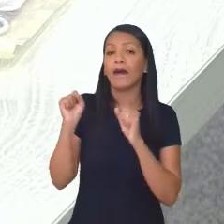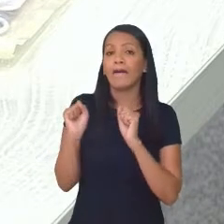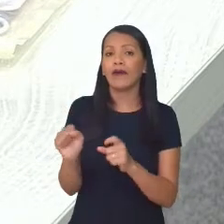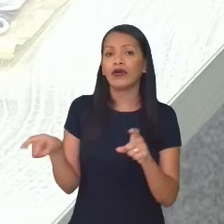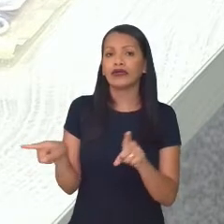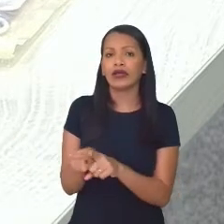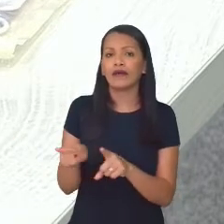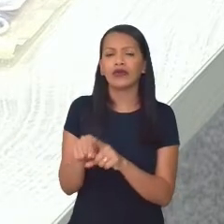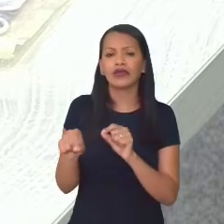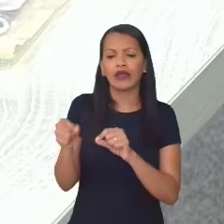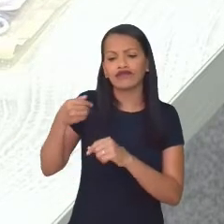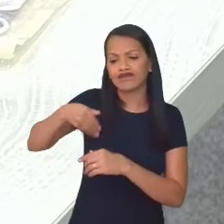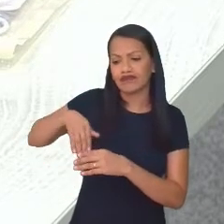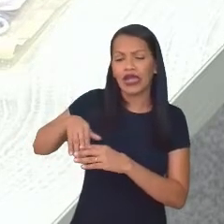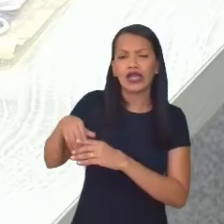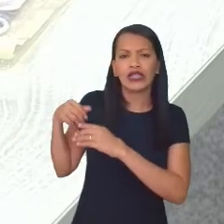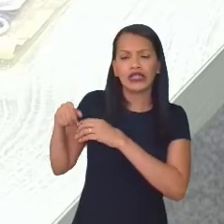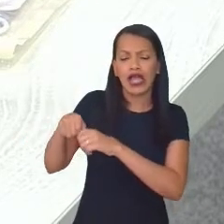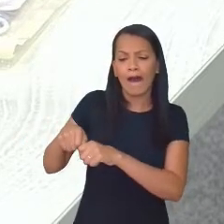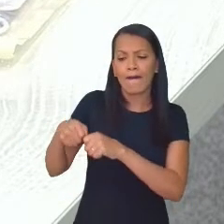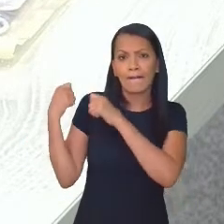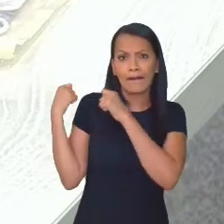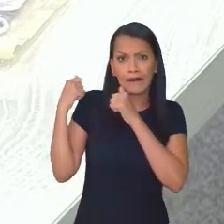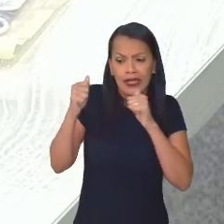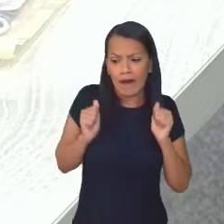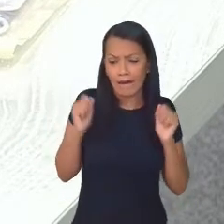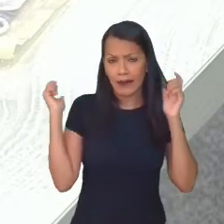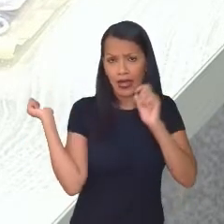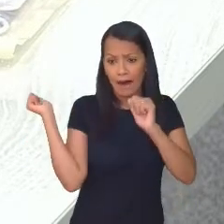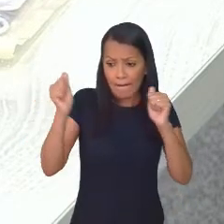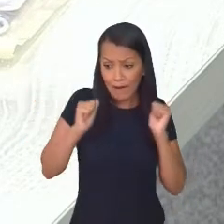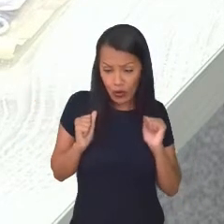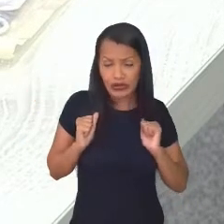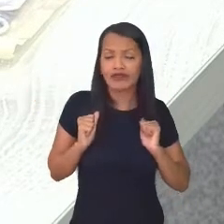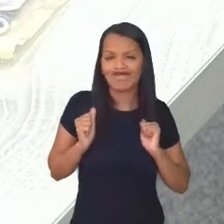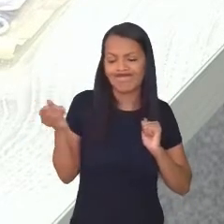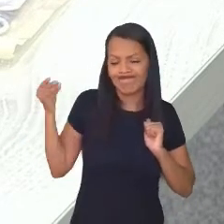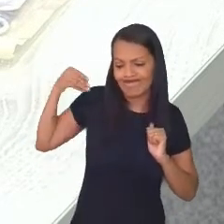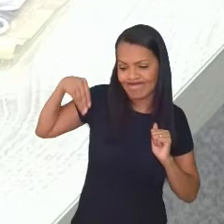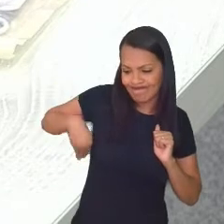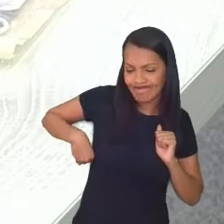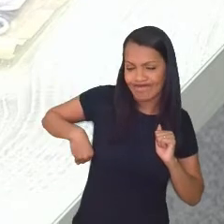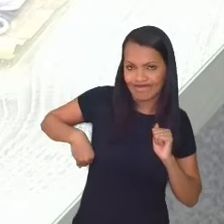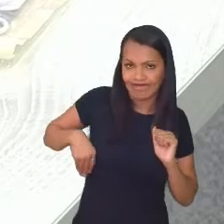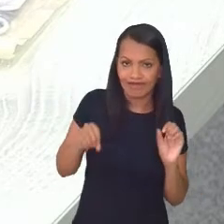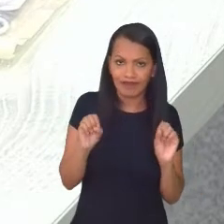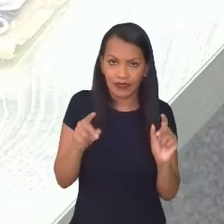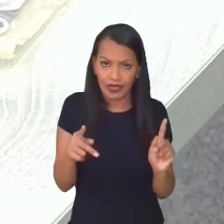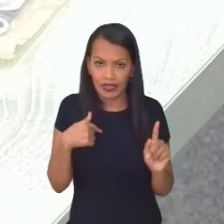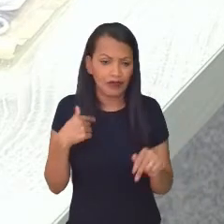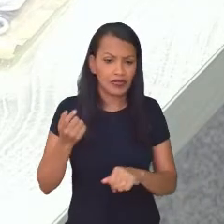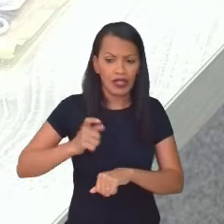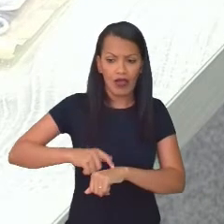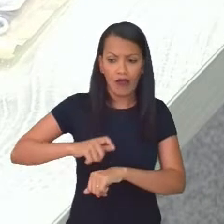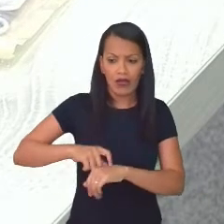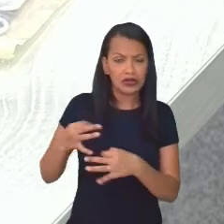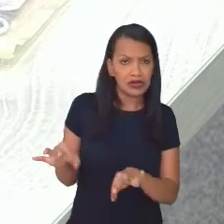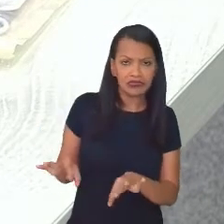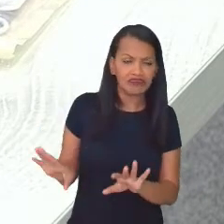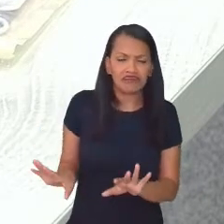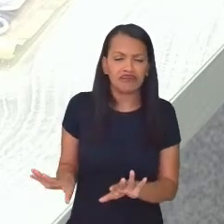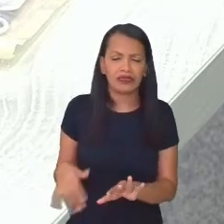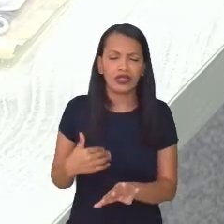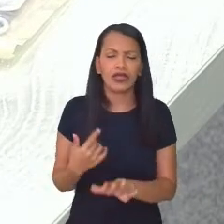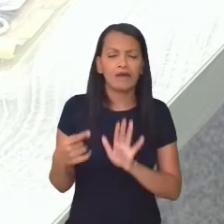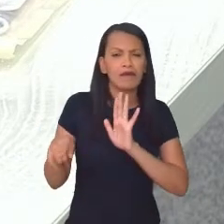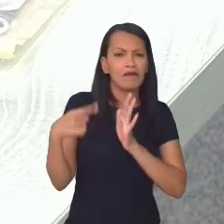estar andando com a camisinha masculina, certo? Para que ofereça ao parceiro, se for um momento que não está planejado, e também